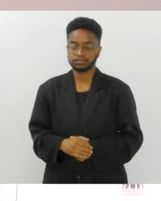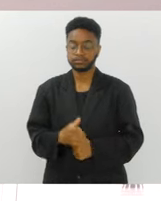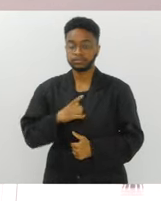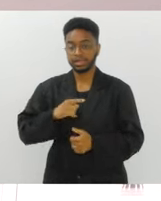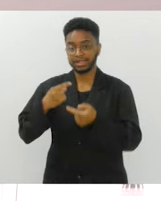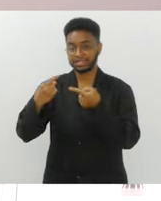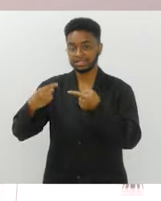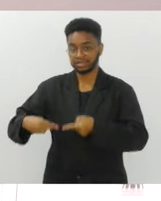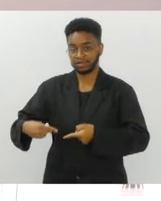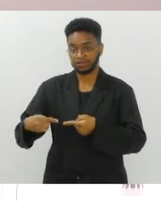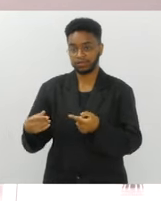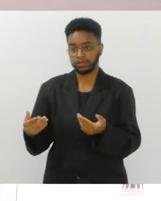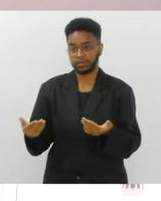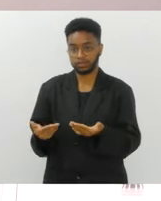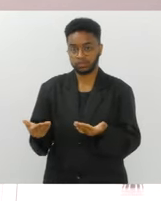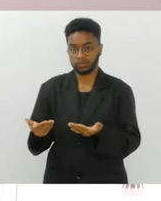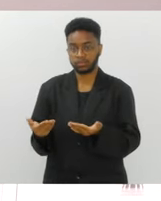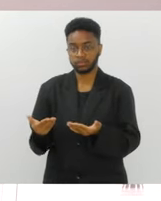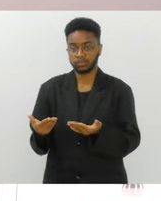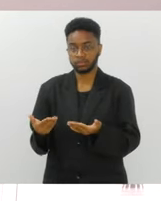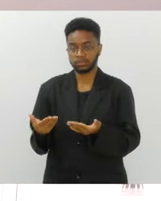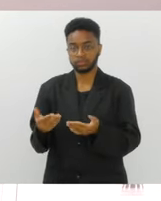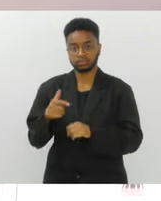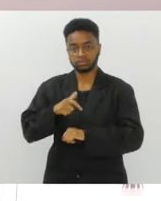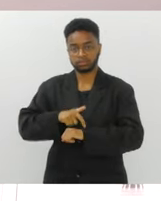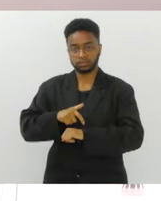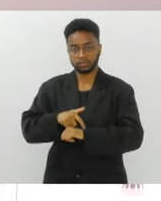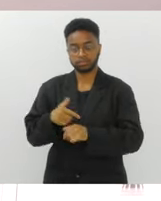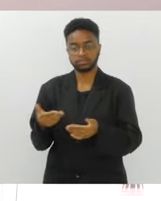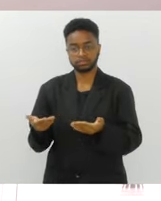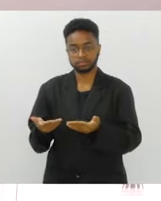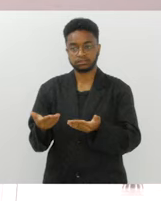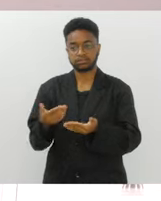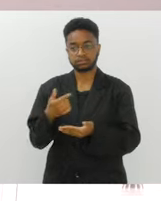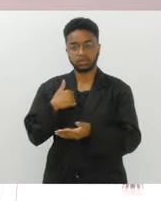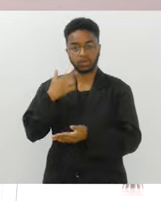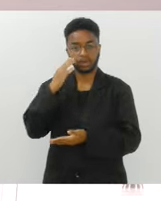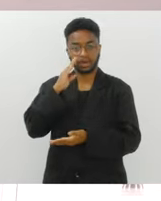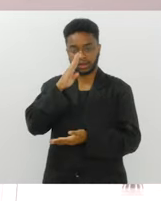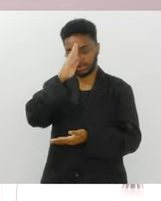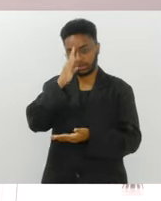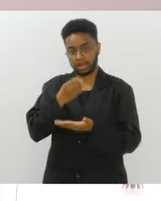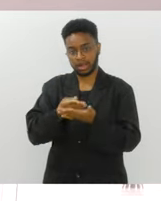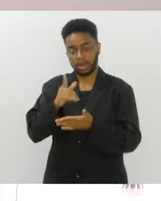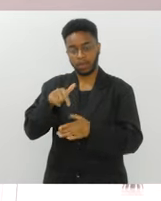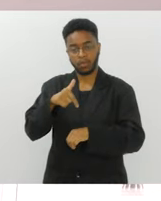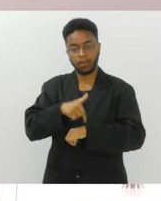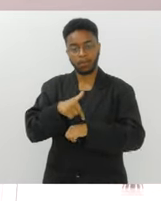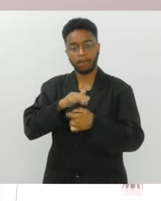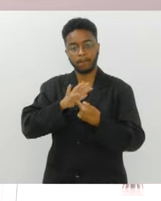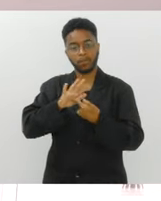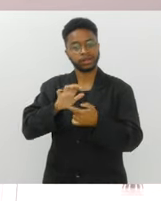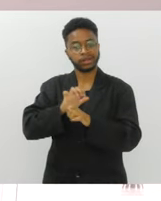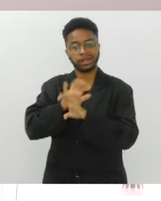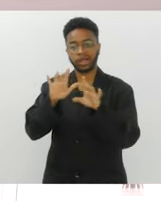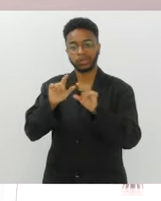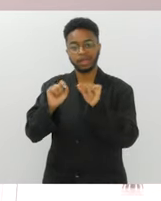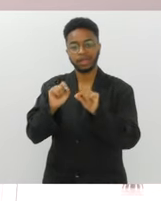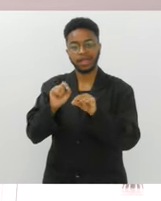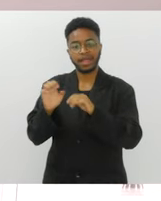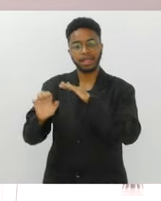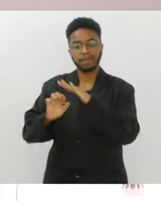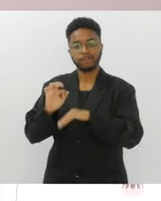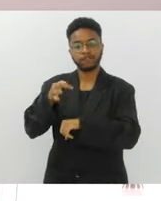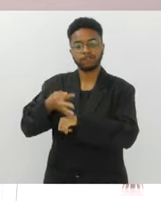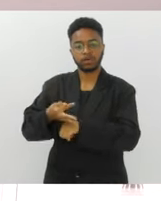desafio nesse momento, e acho que é um momento porque fica muito claro quando a Supervia não vem aqui a